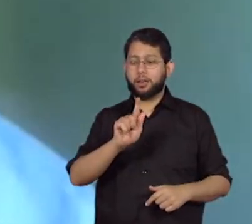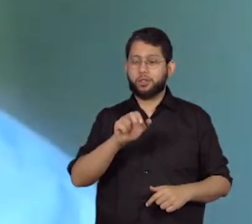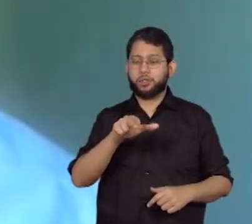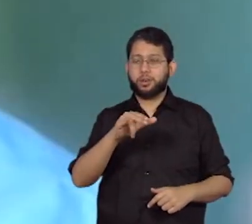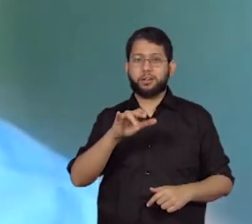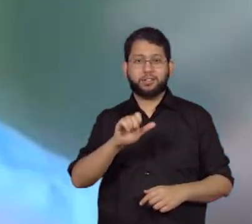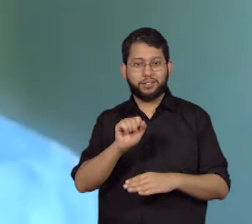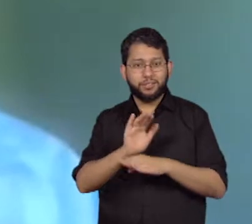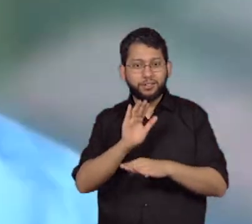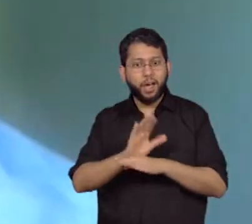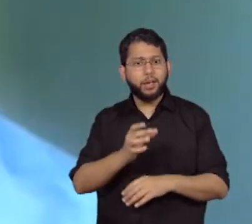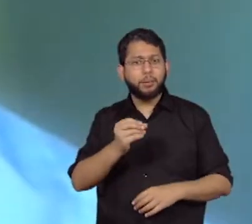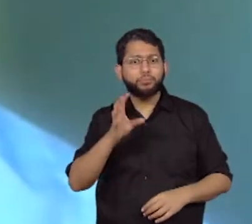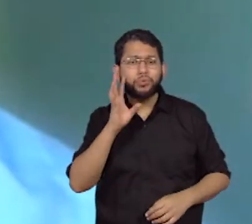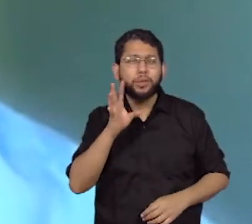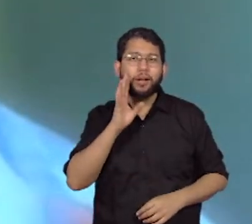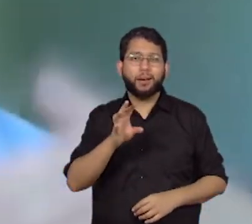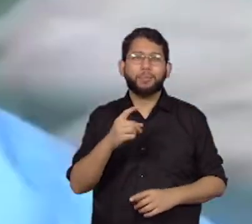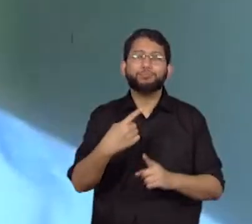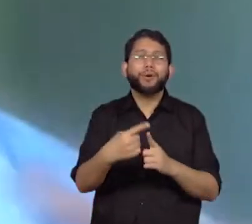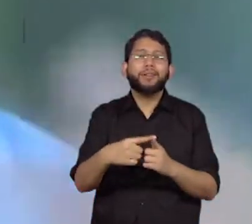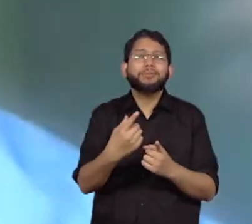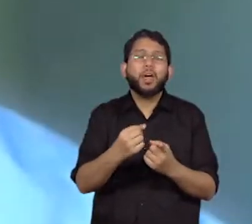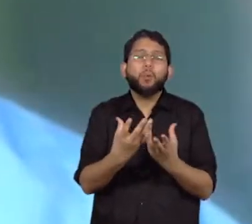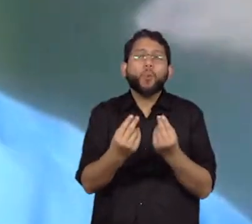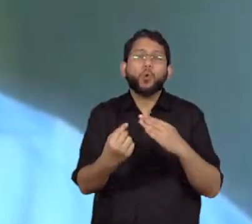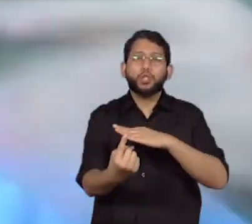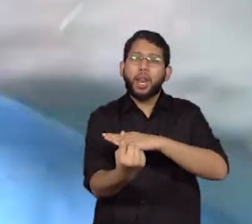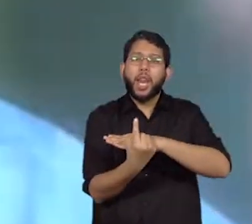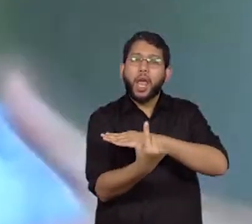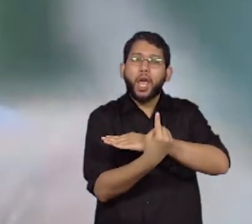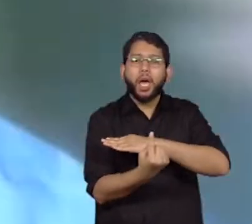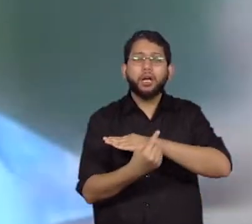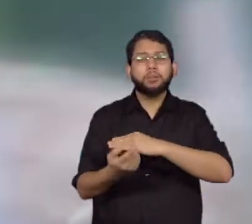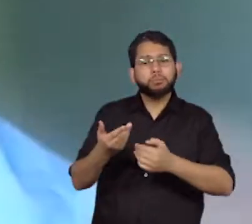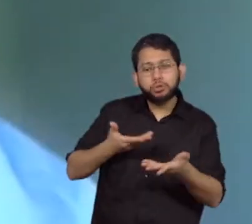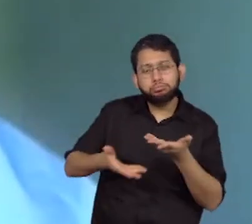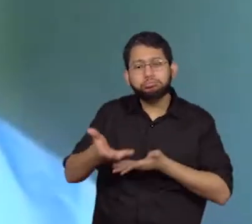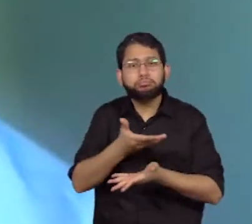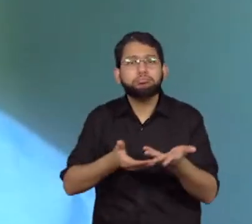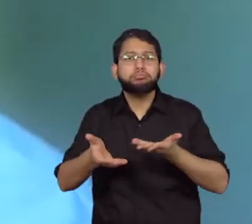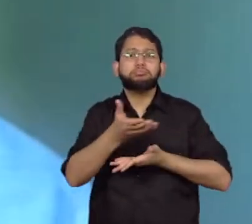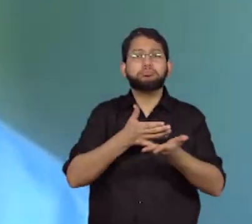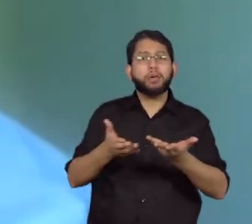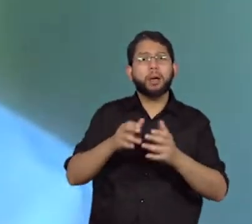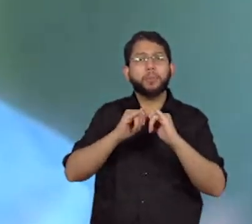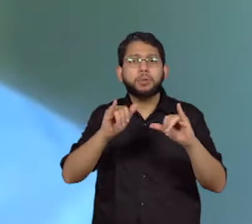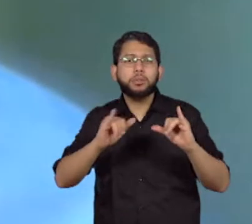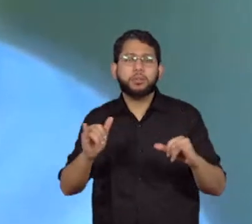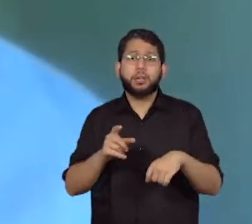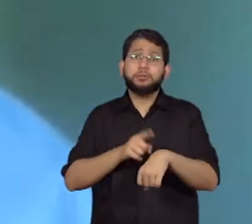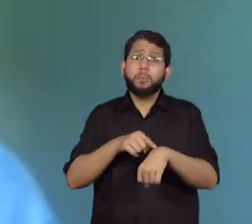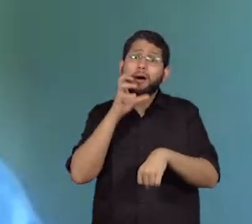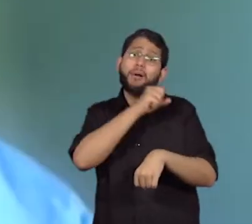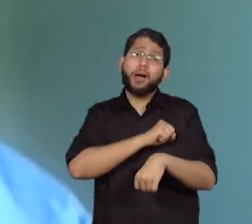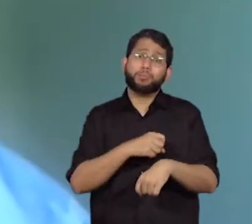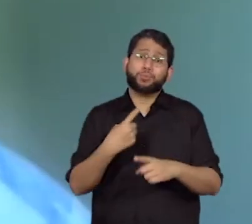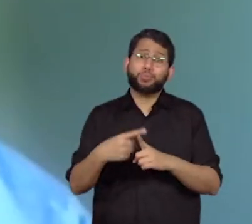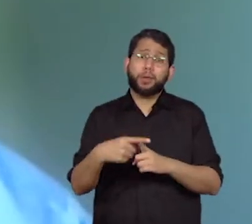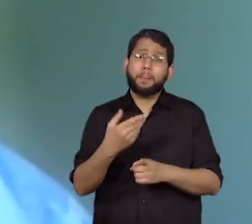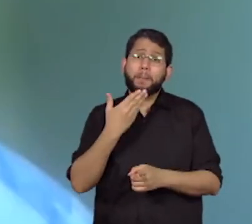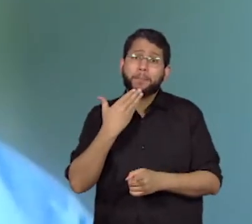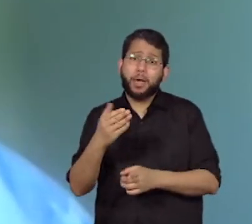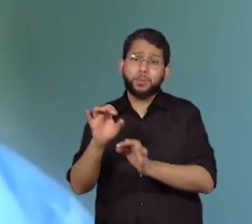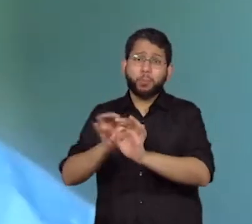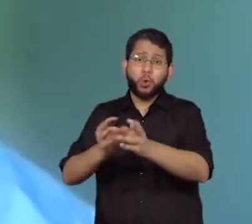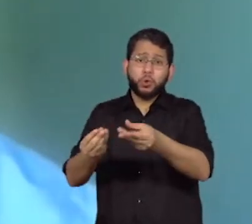era muito legal, porque eu tinha vários clientes e a gente podia produzir, testar e fazer coisas novas num espaço de tempo muito curto. Enfim,